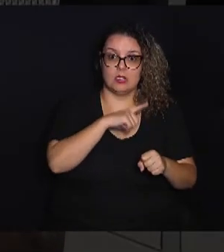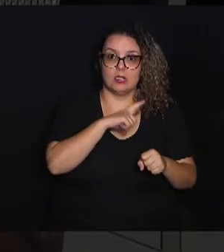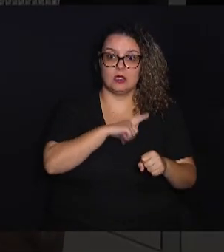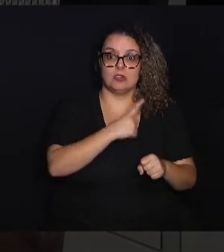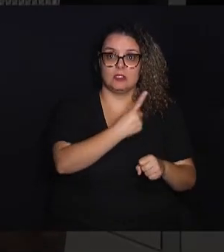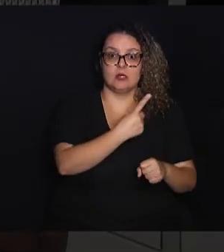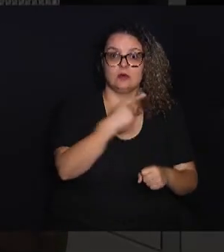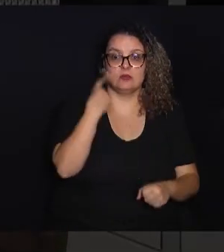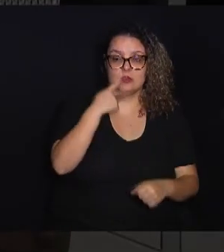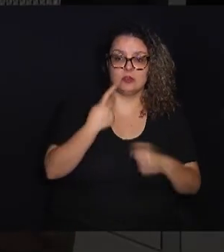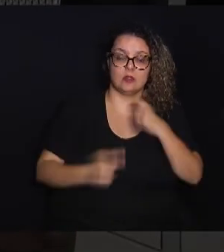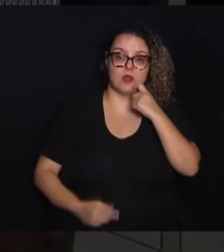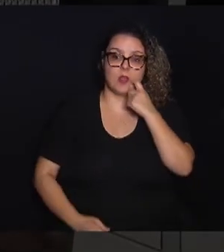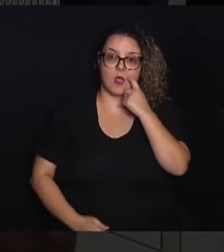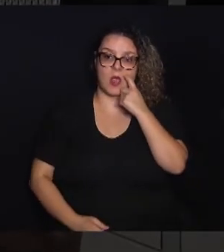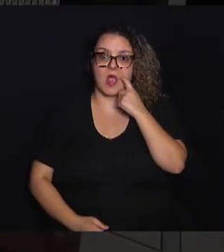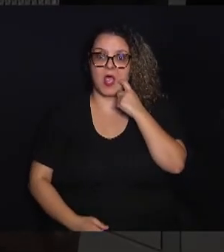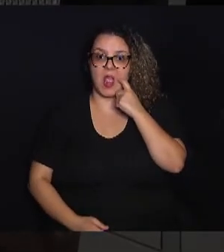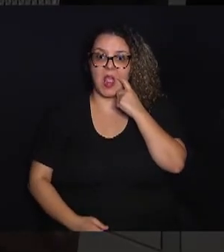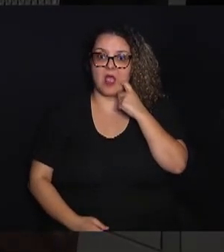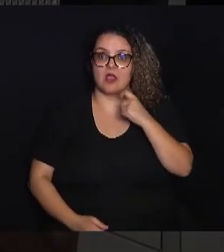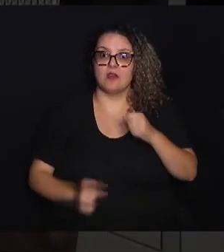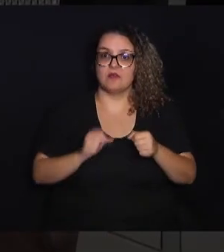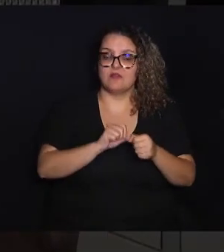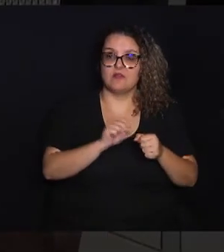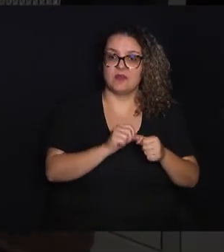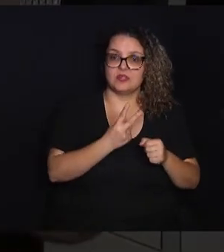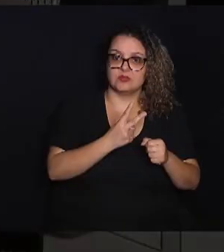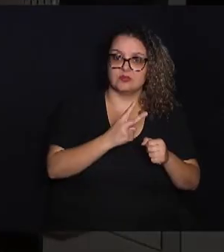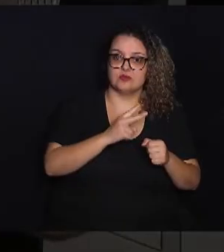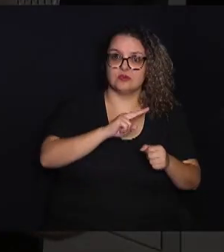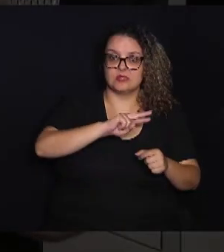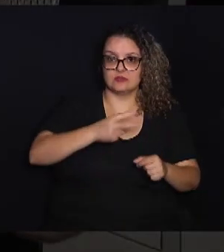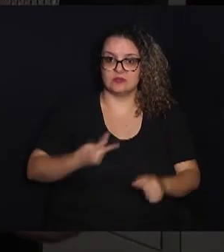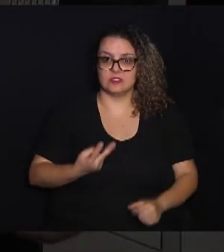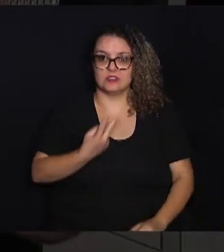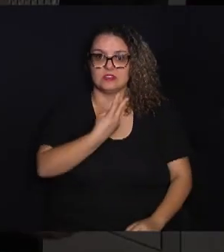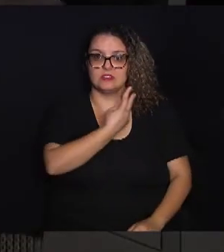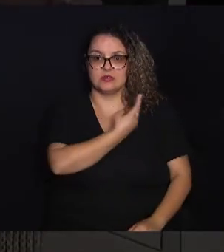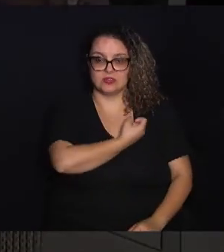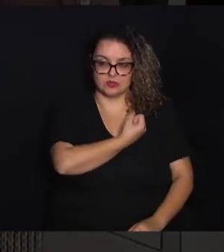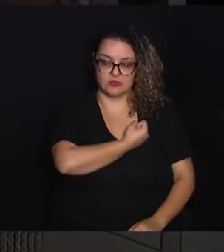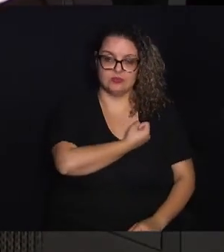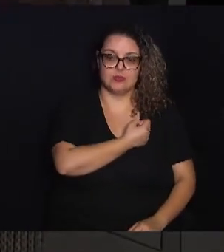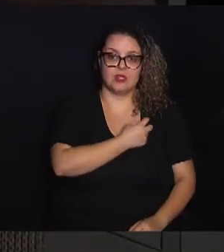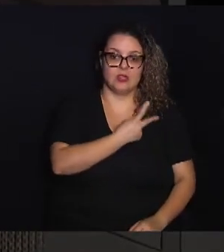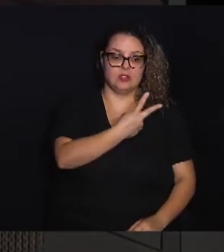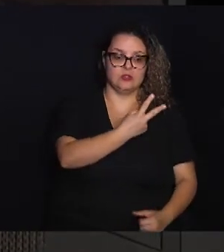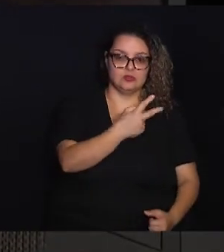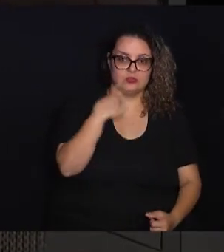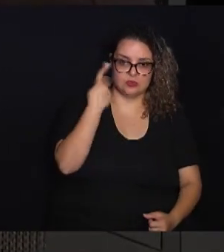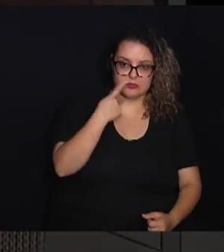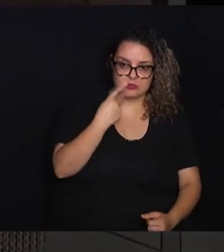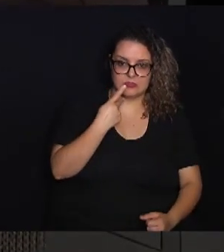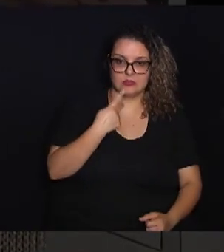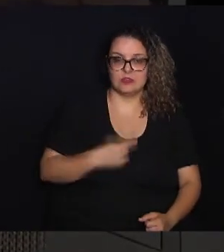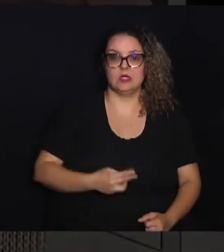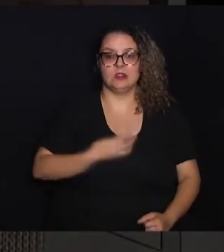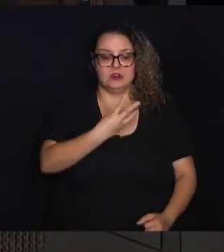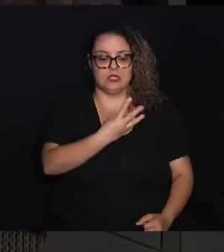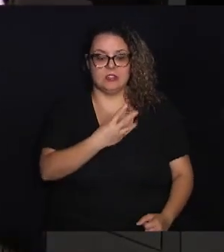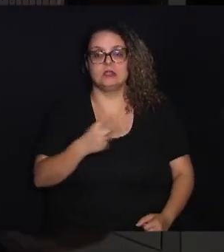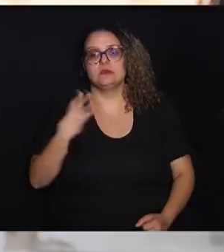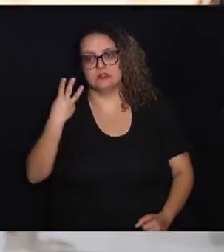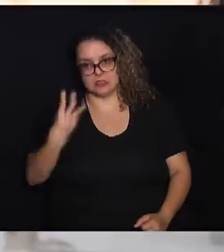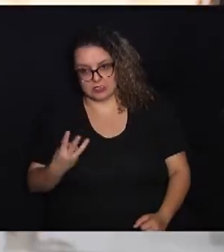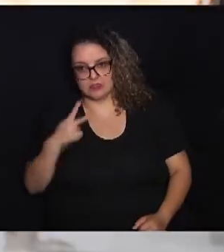vereador. O partido fez 2 vezes aquele número, coloca 2. 3 vezes, coloca 3. E